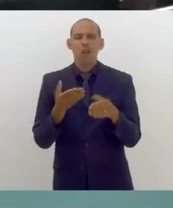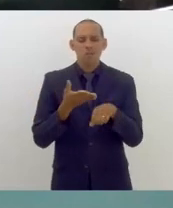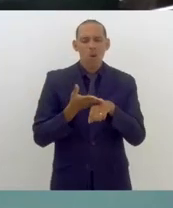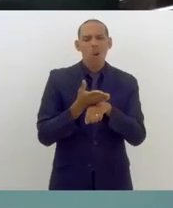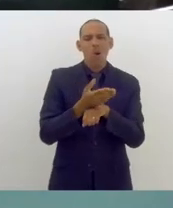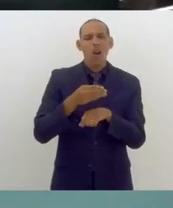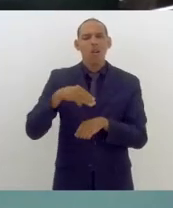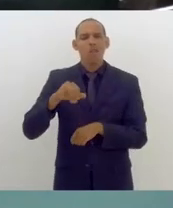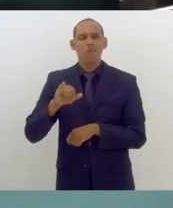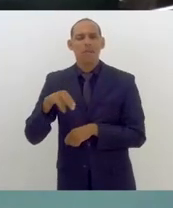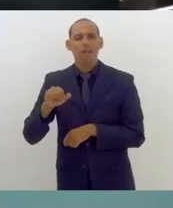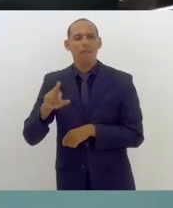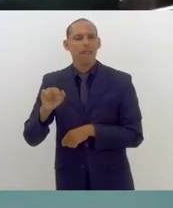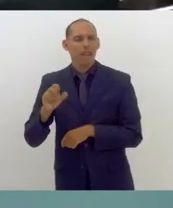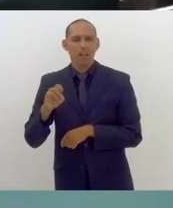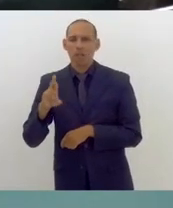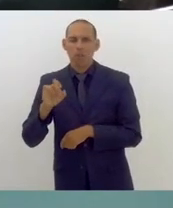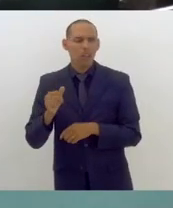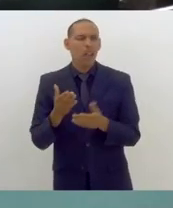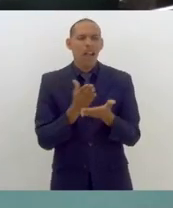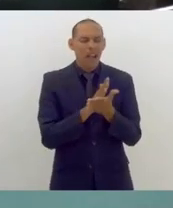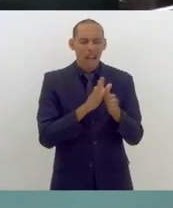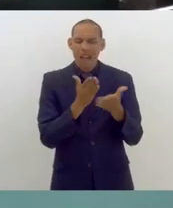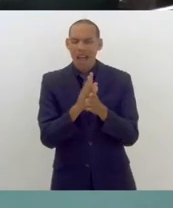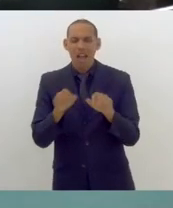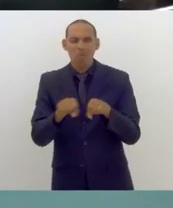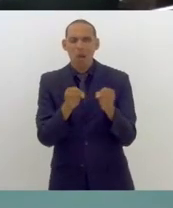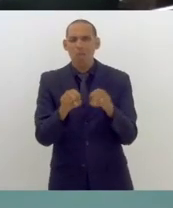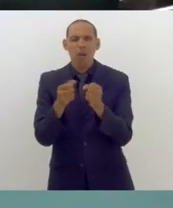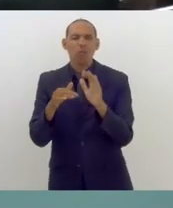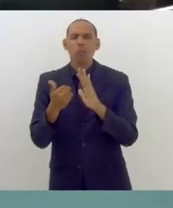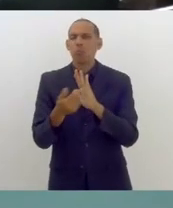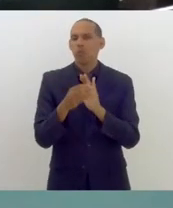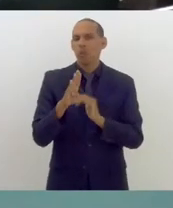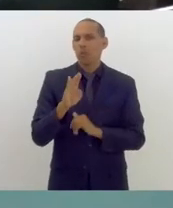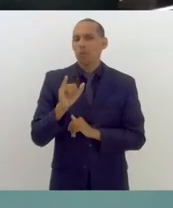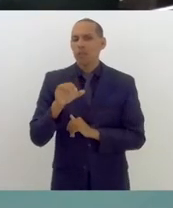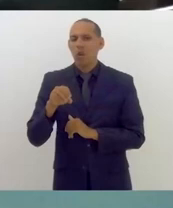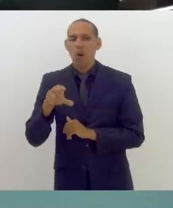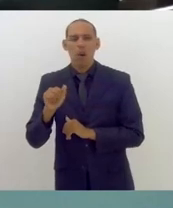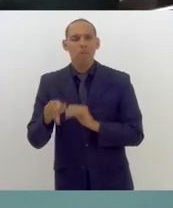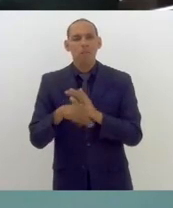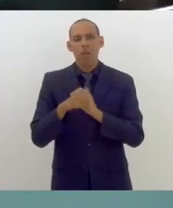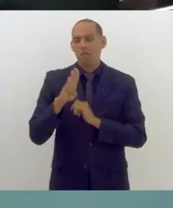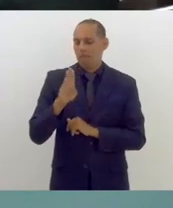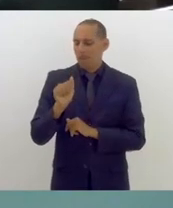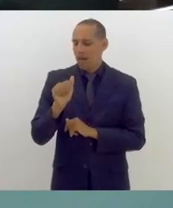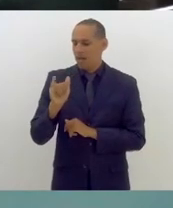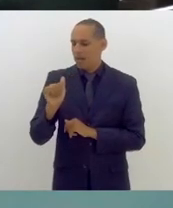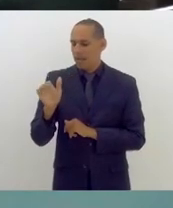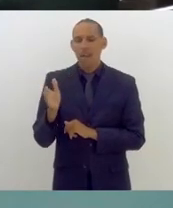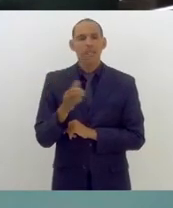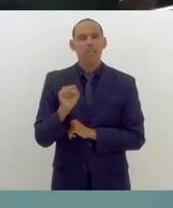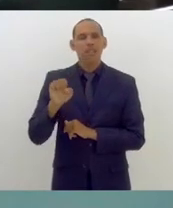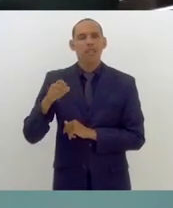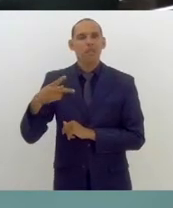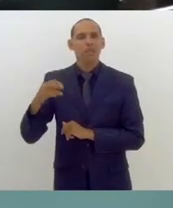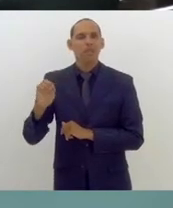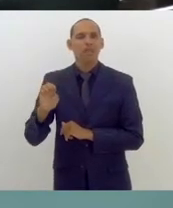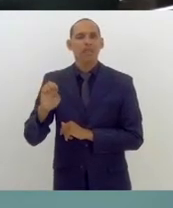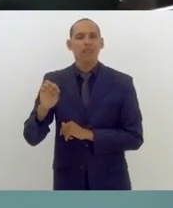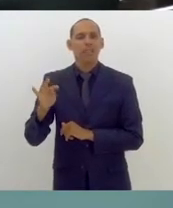degradam devastam acabam com bioma da Bahia executiva que impedem a cultura